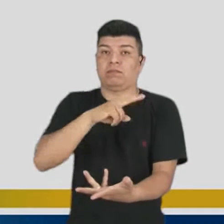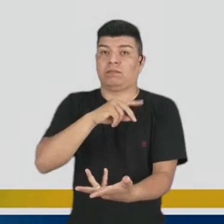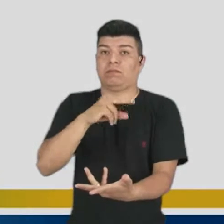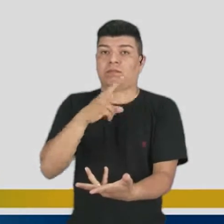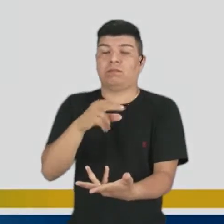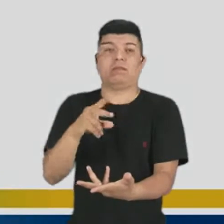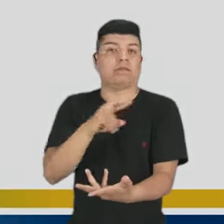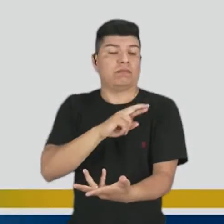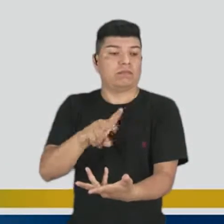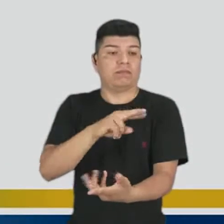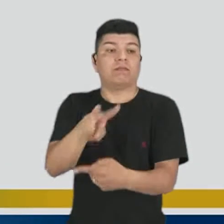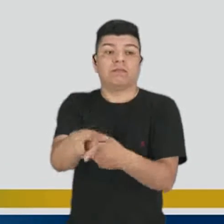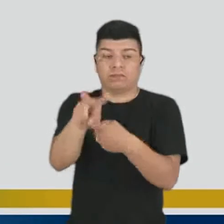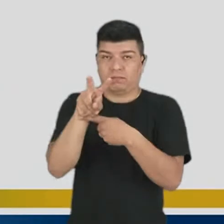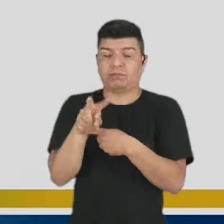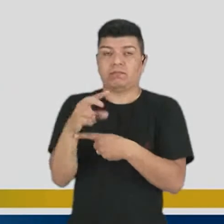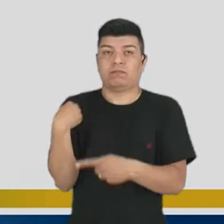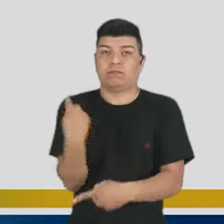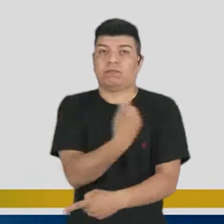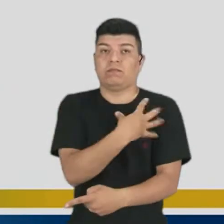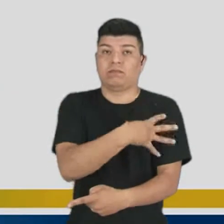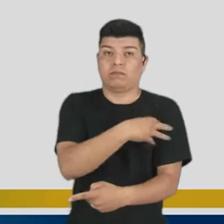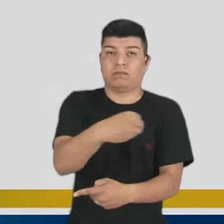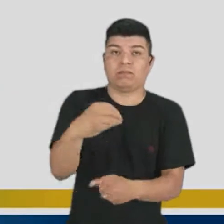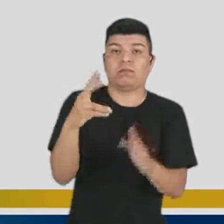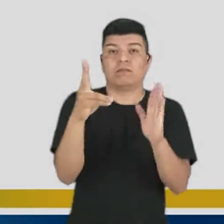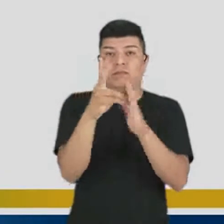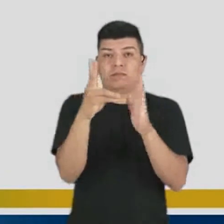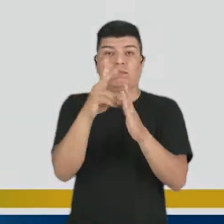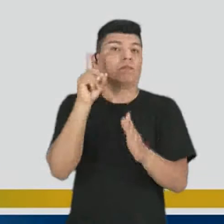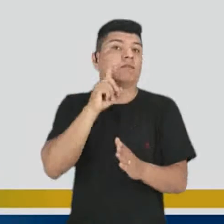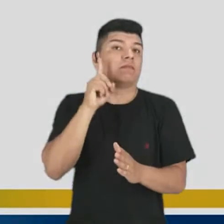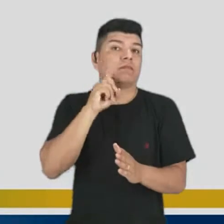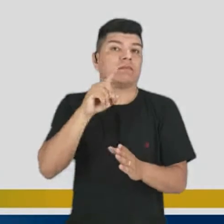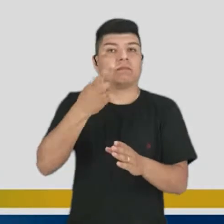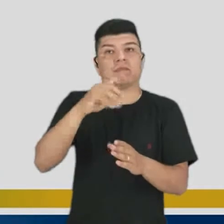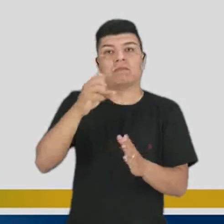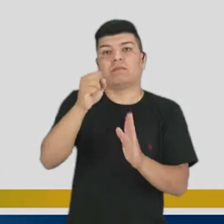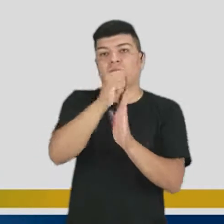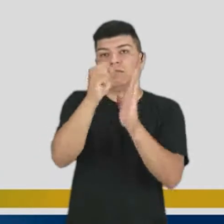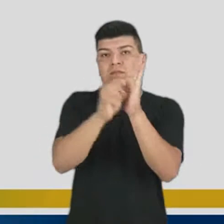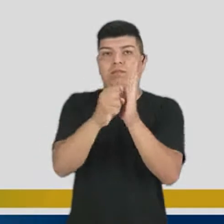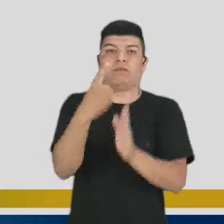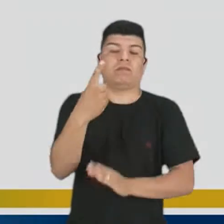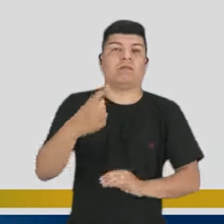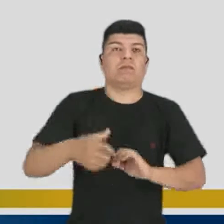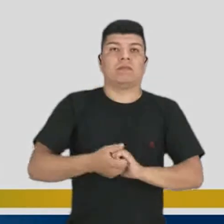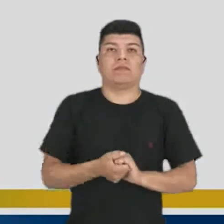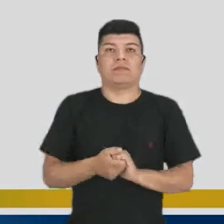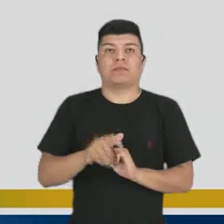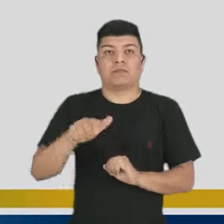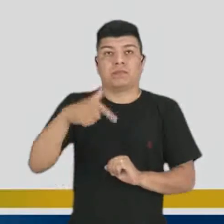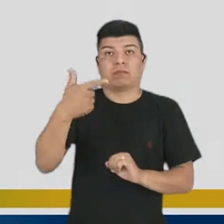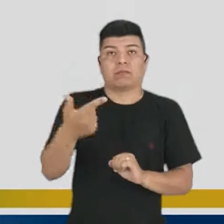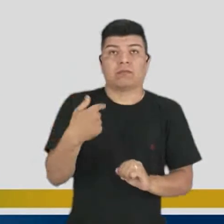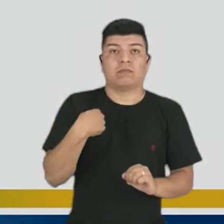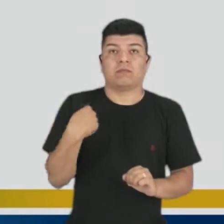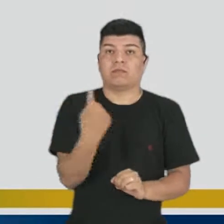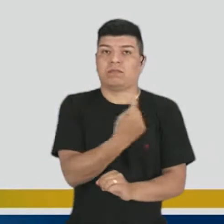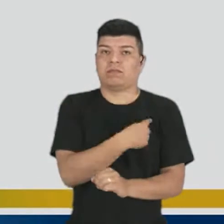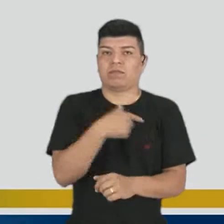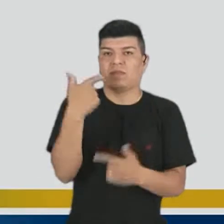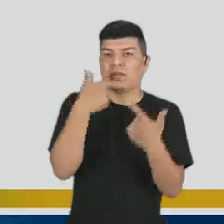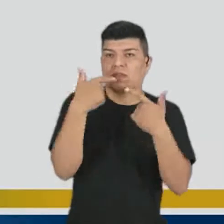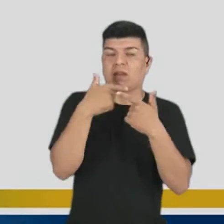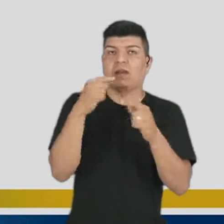emprestada de nossos filhos, advertia um cacique indígena americano há mais de um século. Ademais, torna-se insensato e